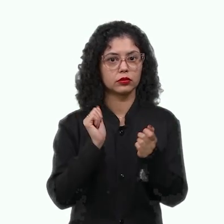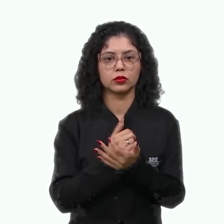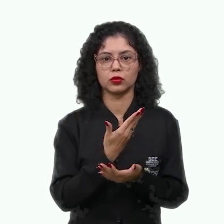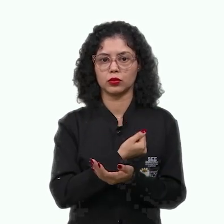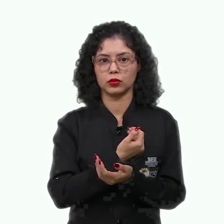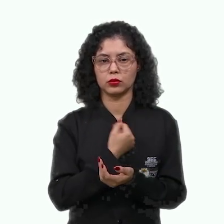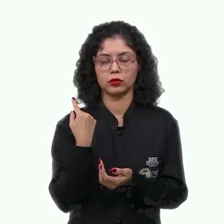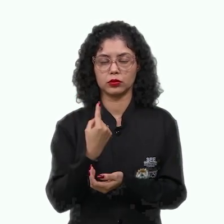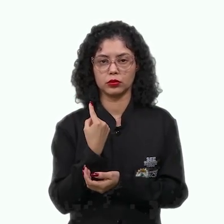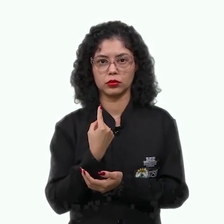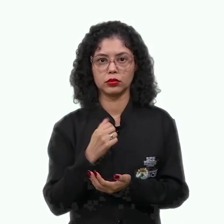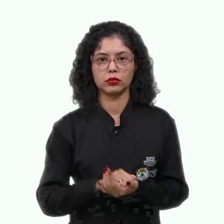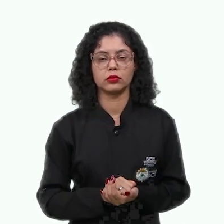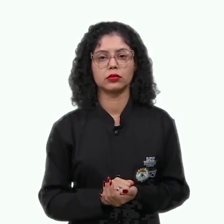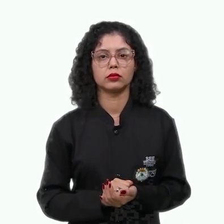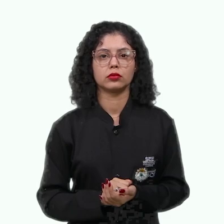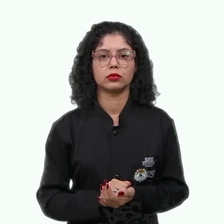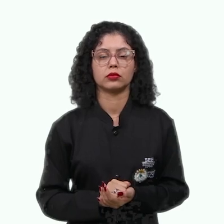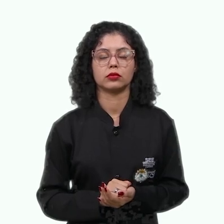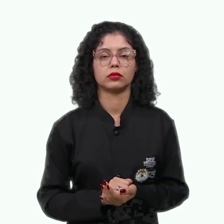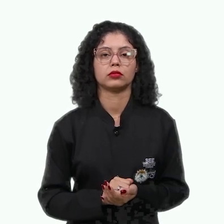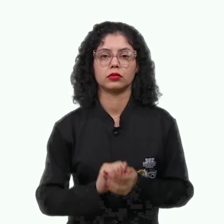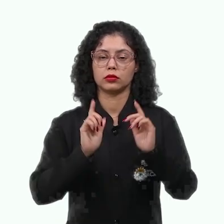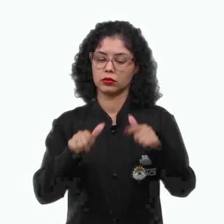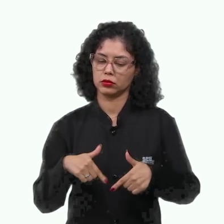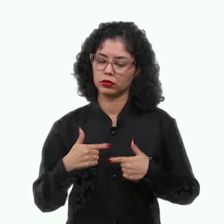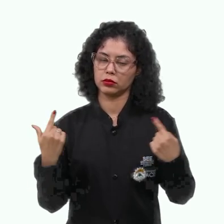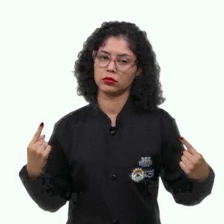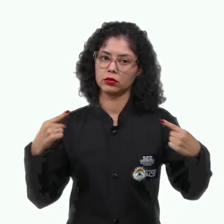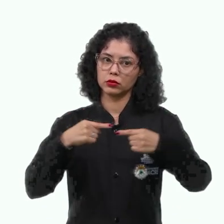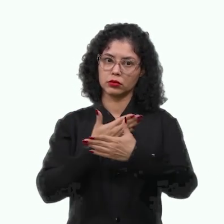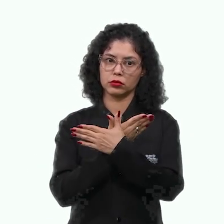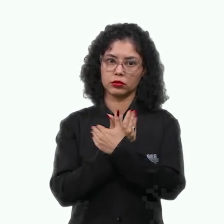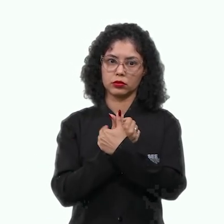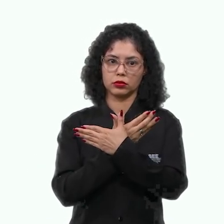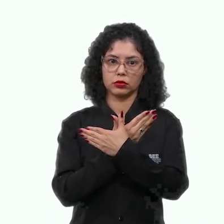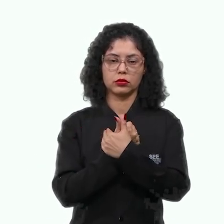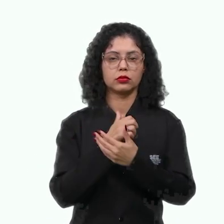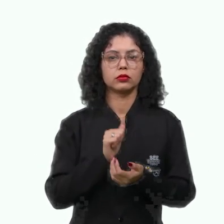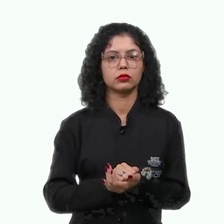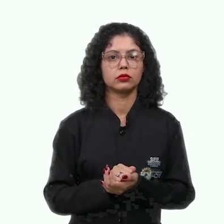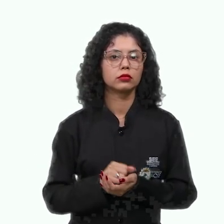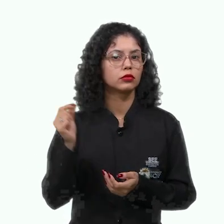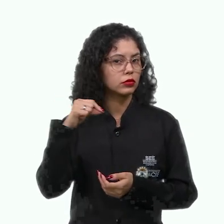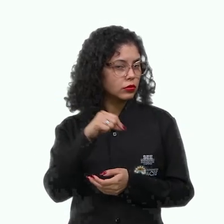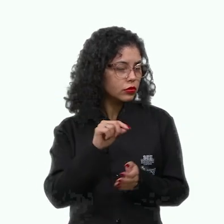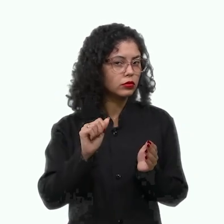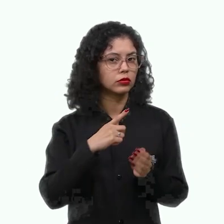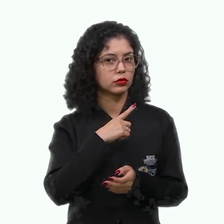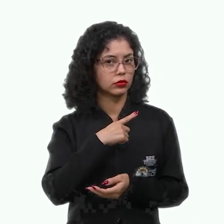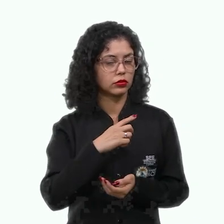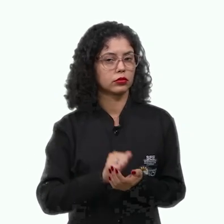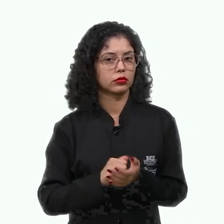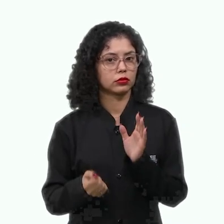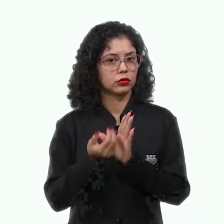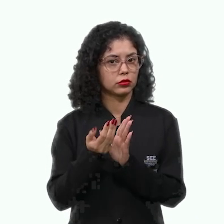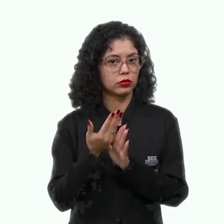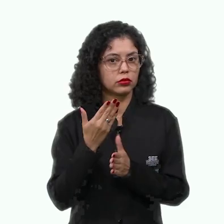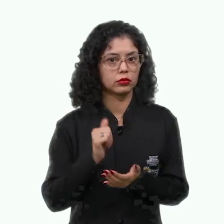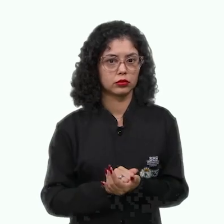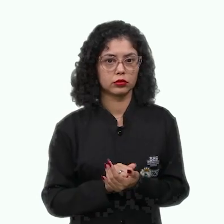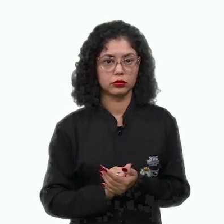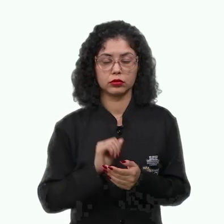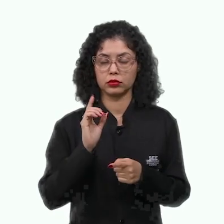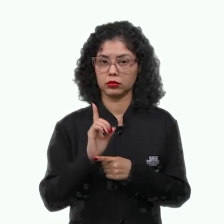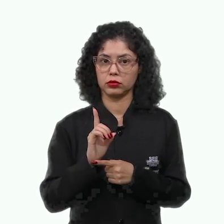de indivíduos. C. Competição entre borboleta e a microvespa para a obtenção de recursos.